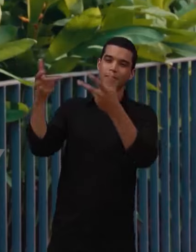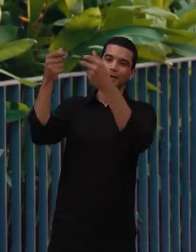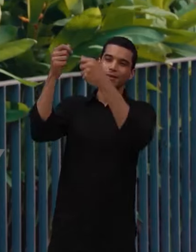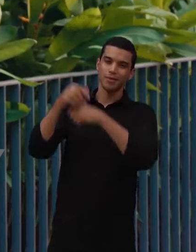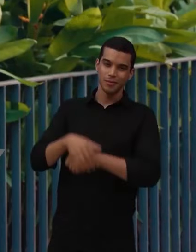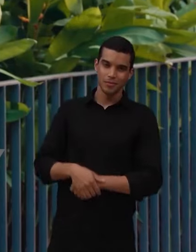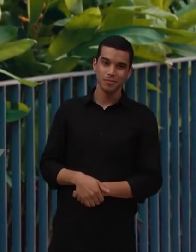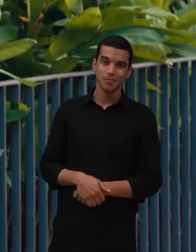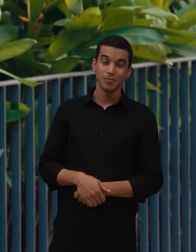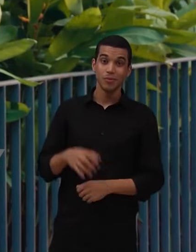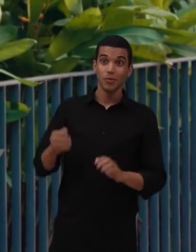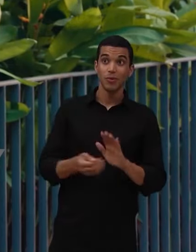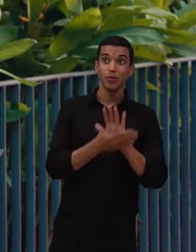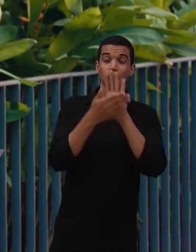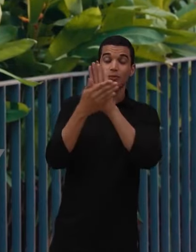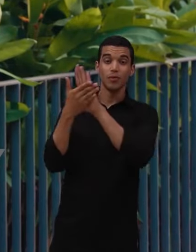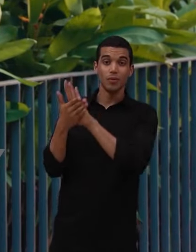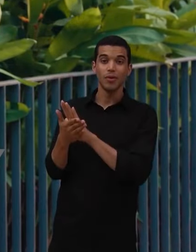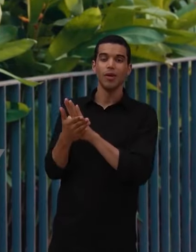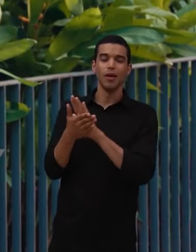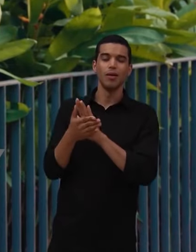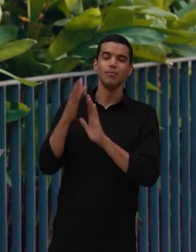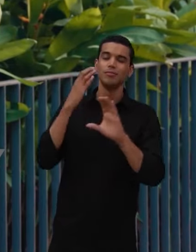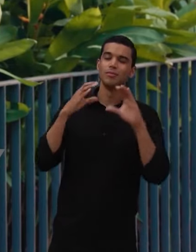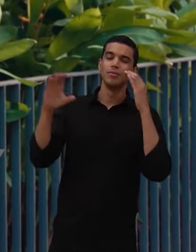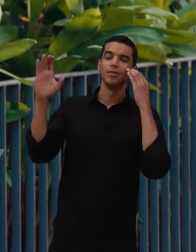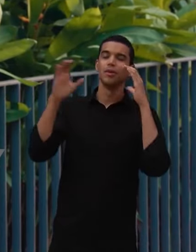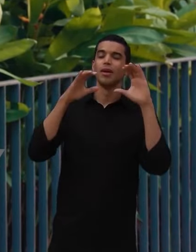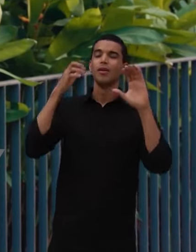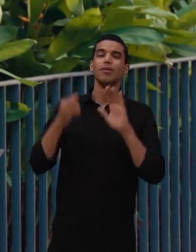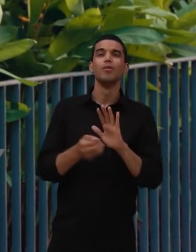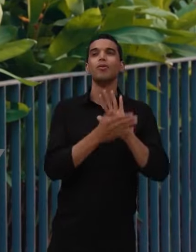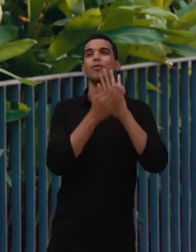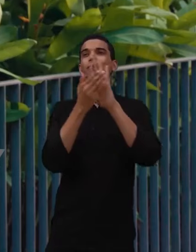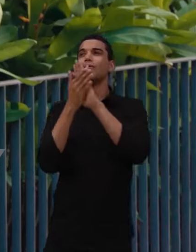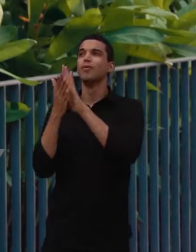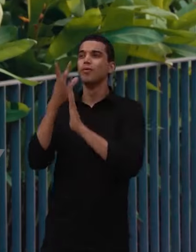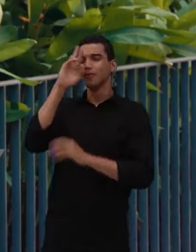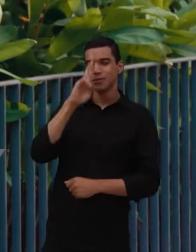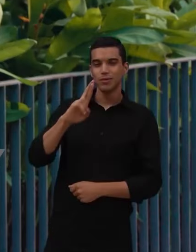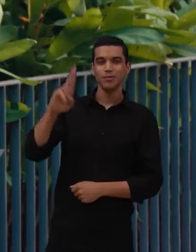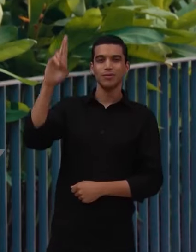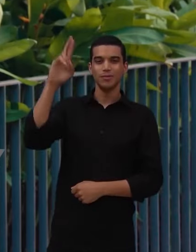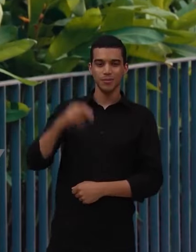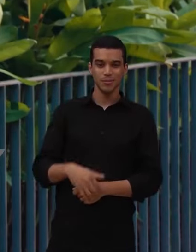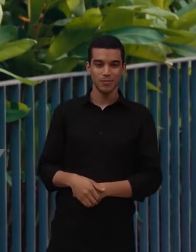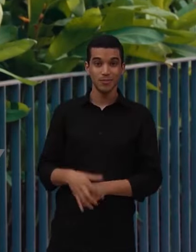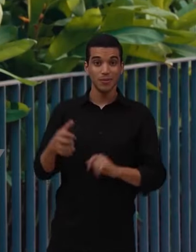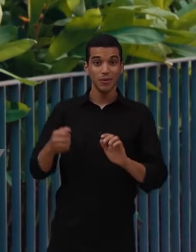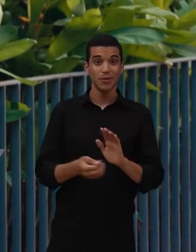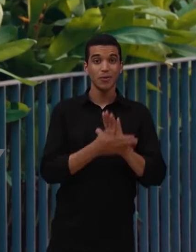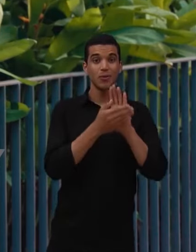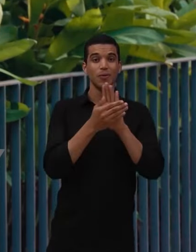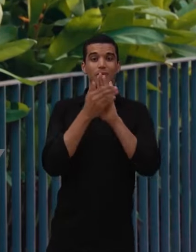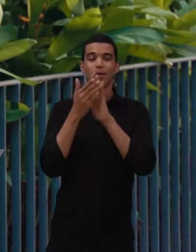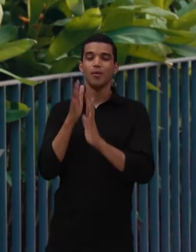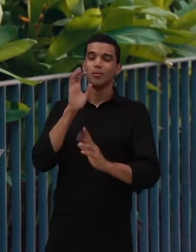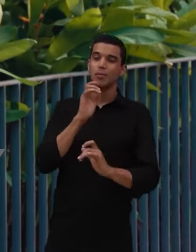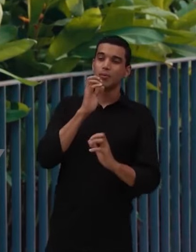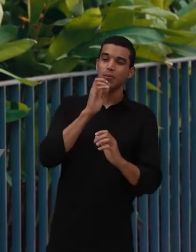louvai-o com o som de trombeta, louvai-o com o saltério e a harpa, louvai-o com